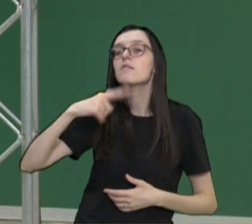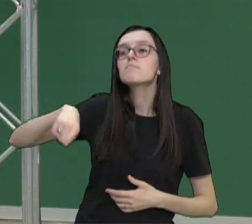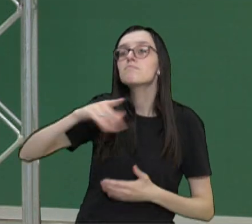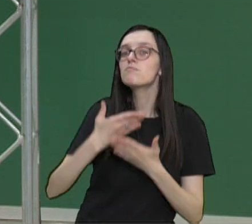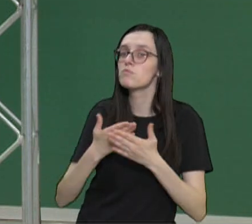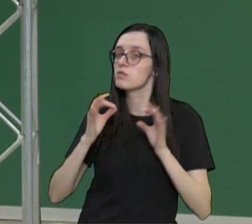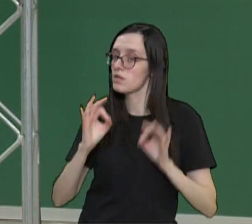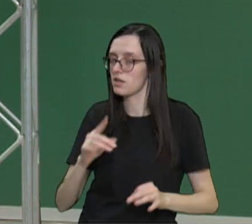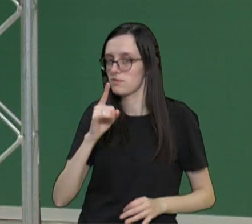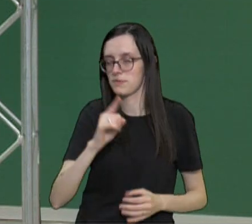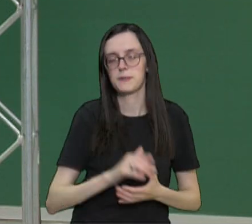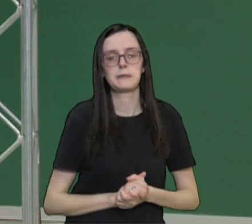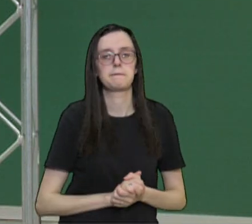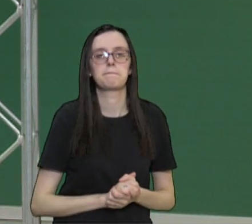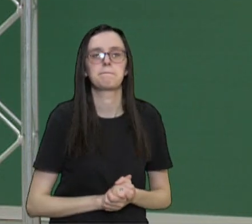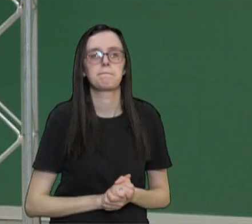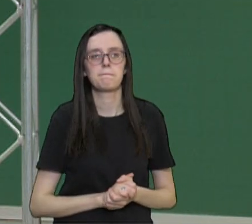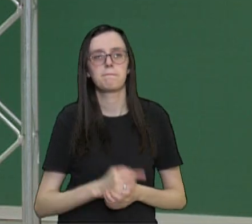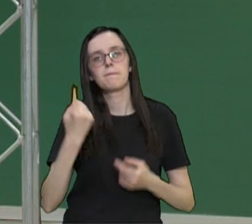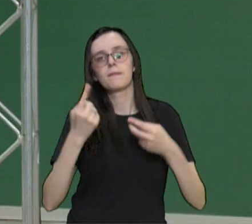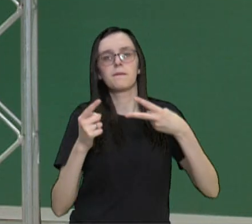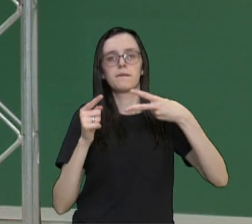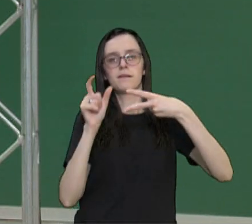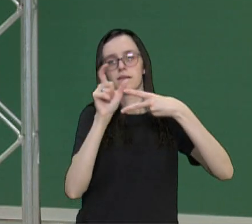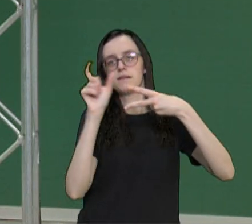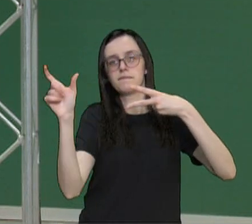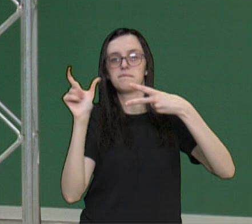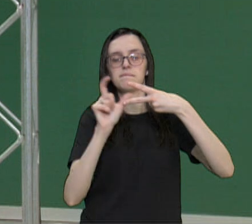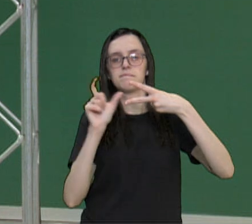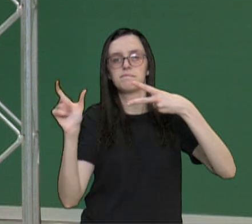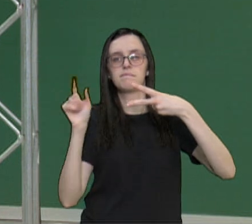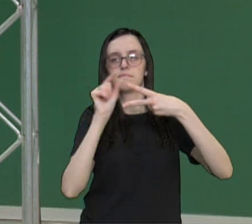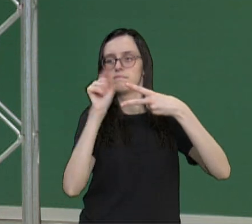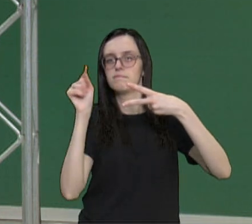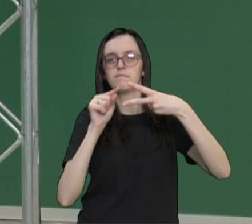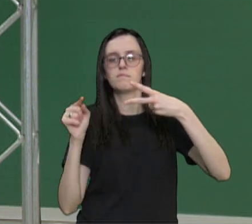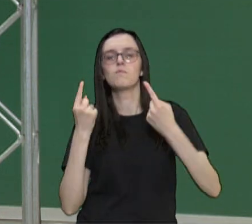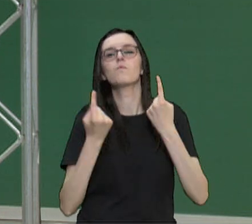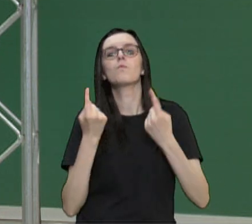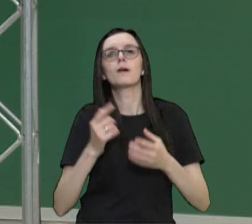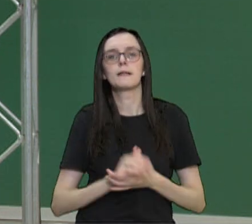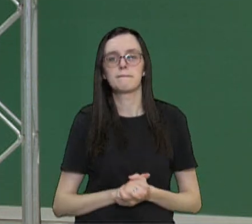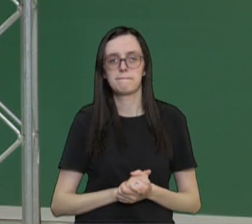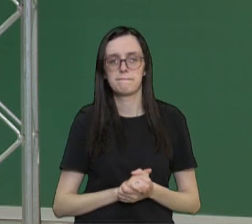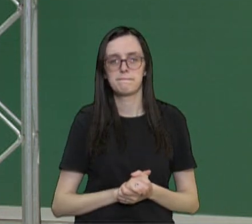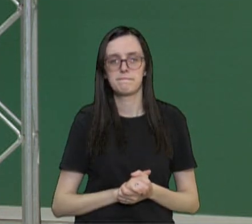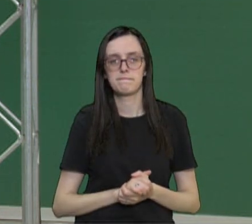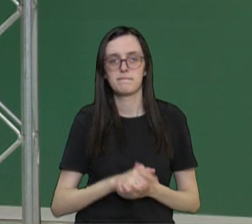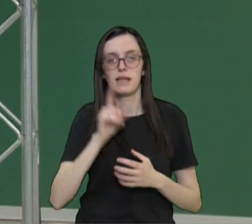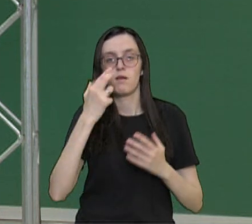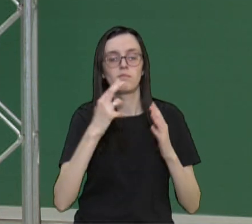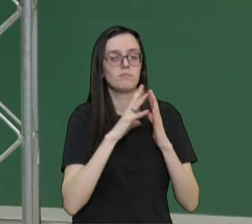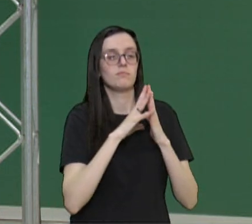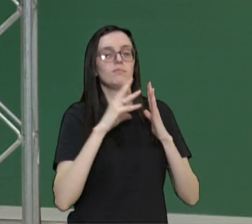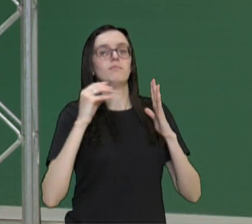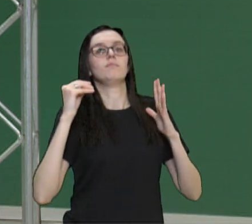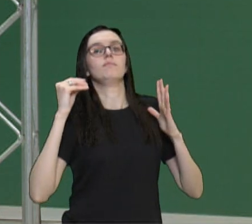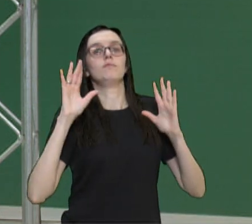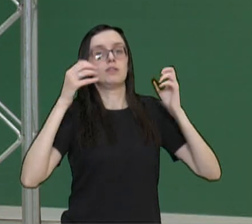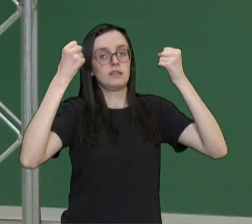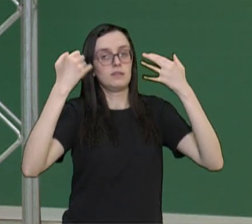direitinho. Pessoal, neoclassicismo e realismo, neoclassicismo e romantismo. Inspiração, falei isso